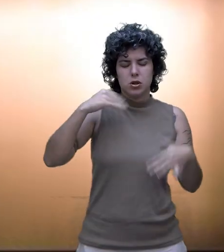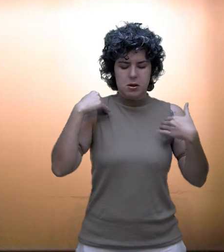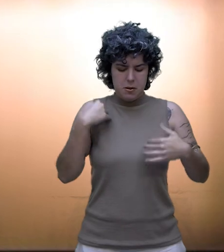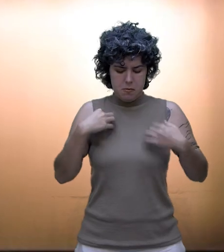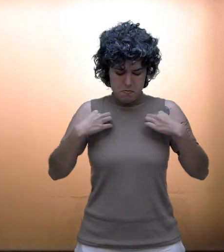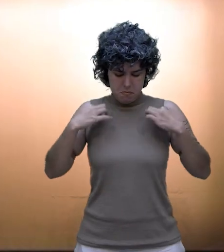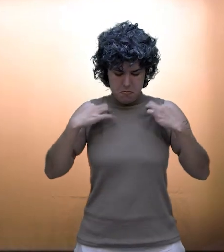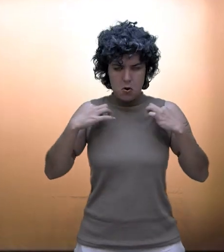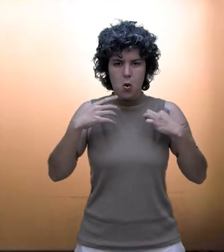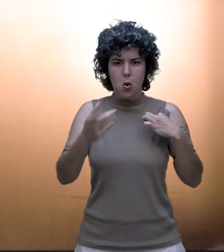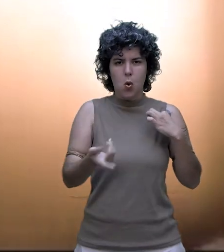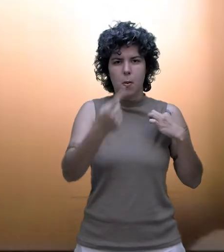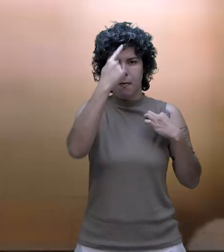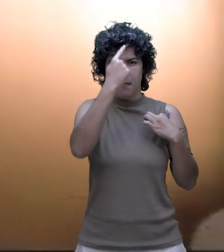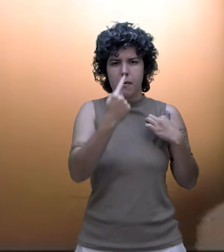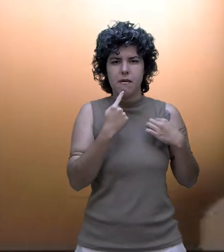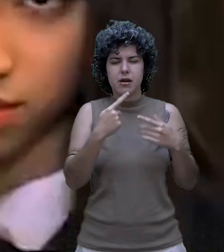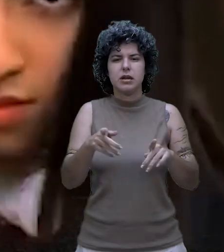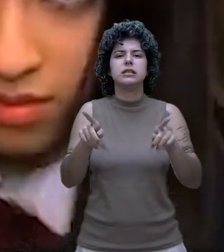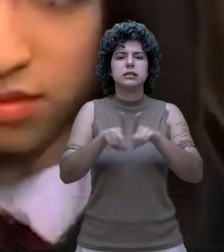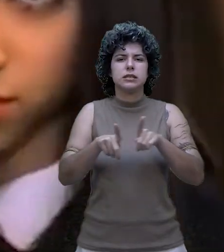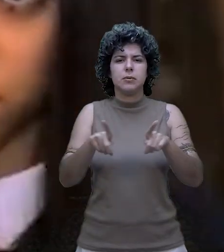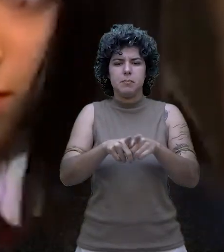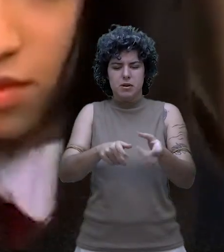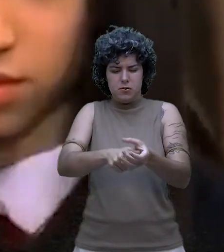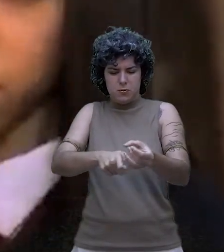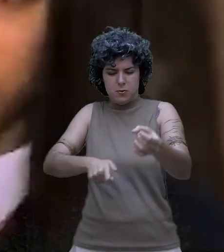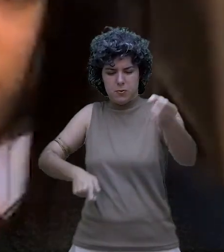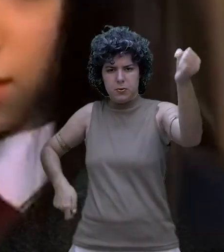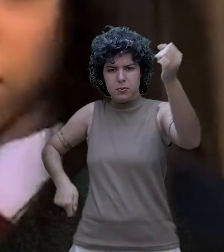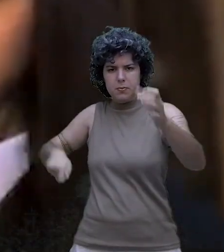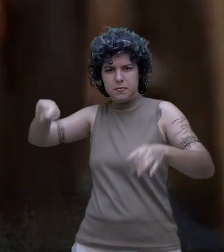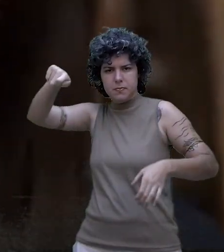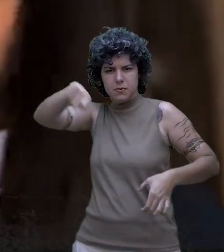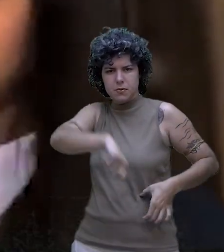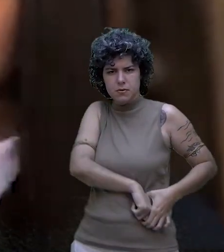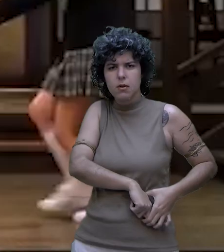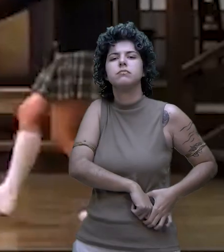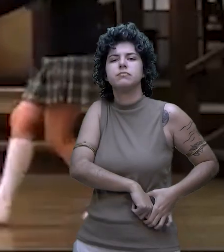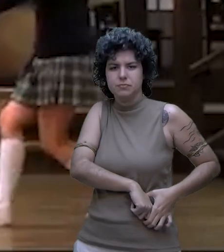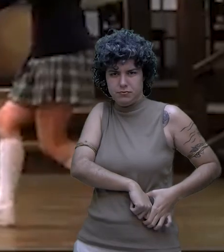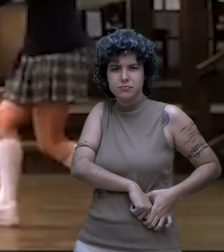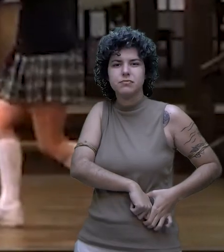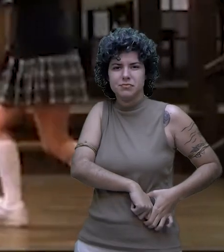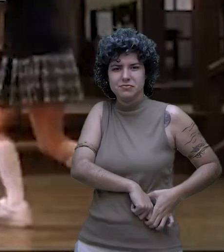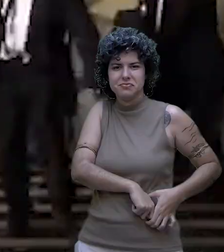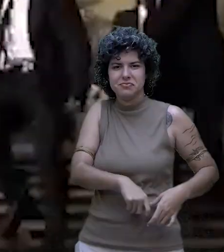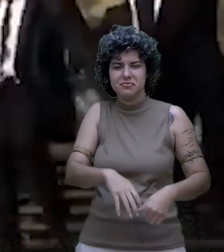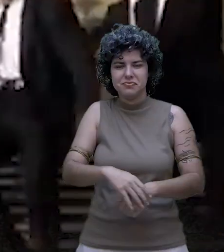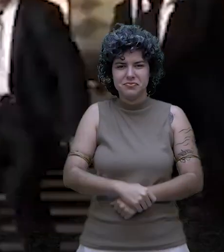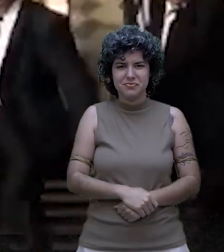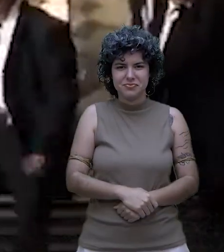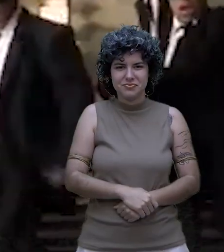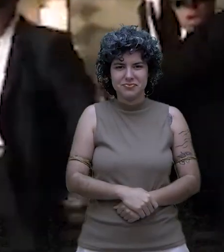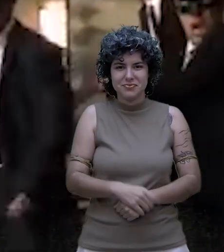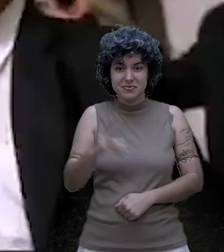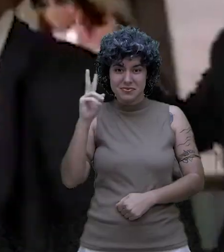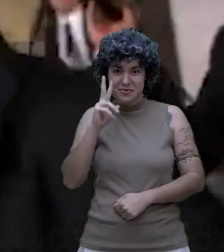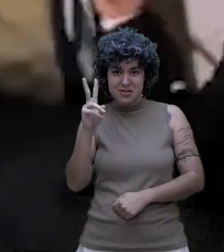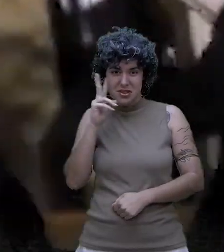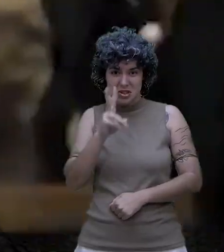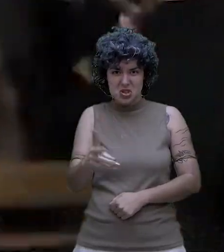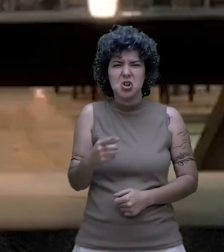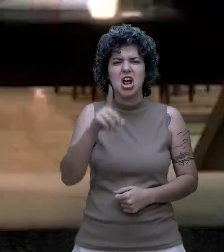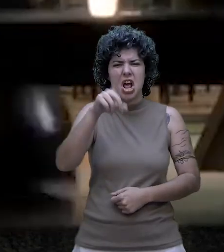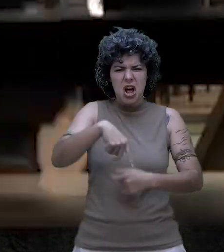para cima e para baixo, provando a baixa eficiência da fiscalização aérea de armas brancas trazidas por protagonistas em voo. A história não economiza em